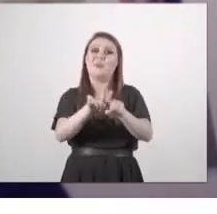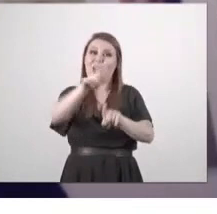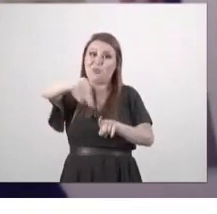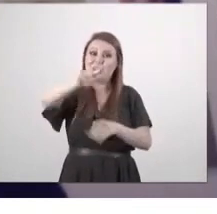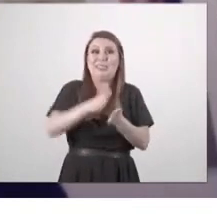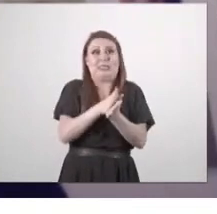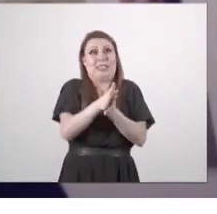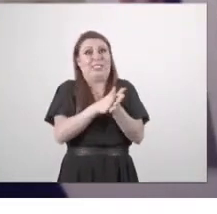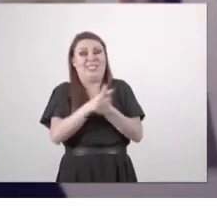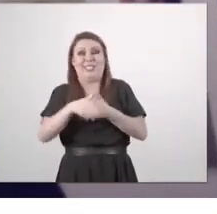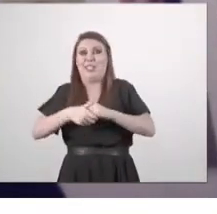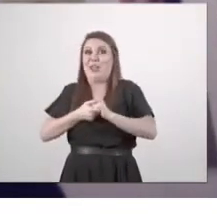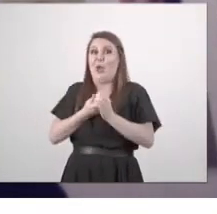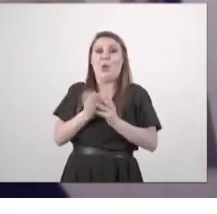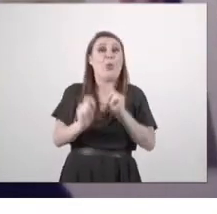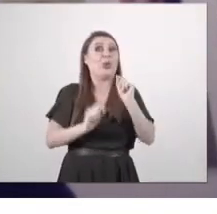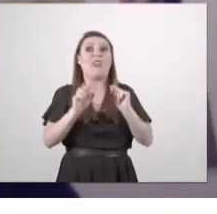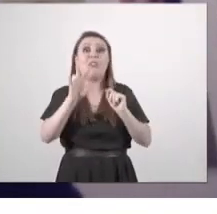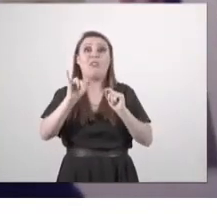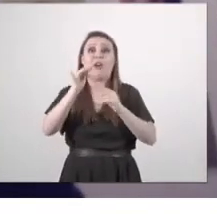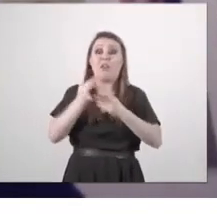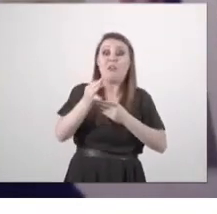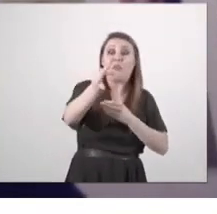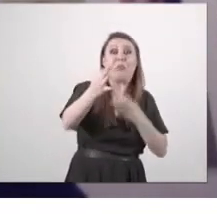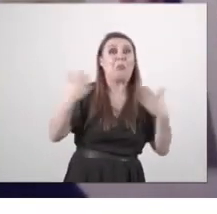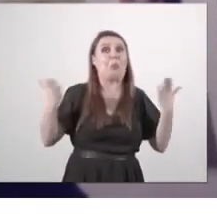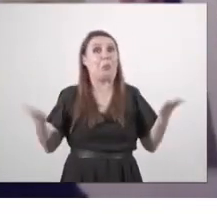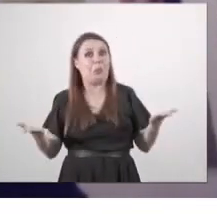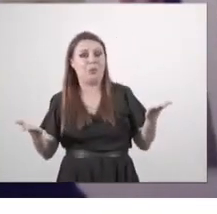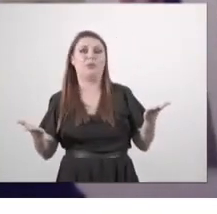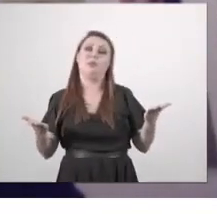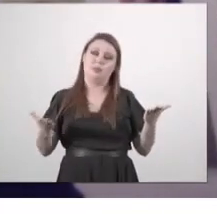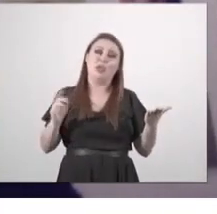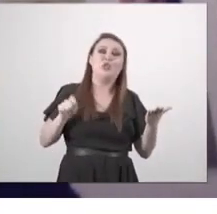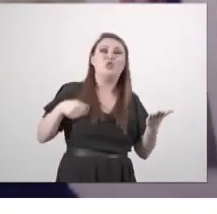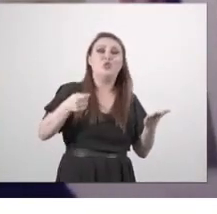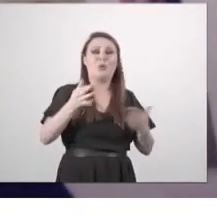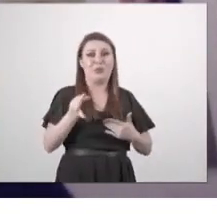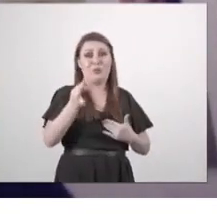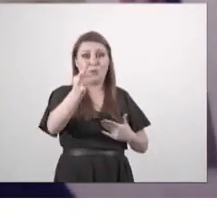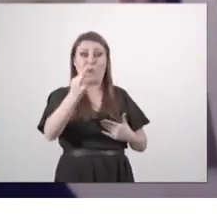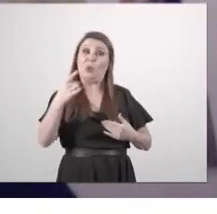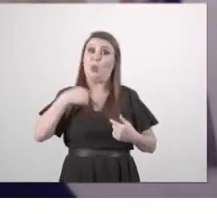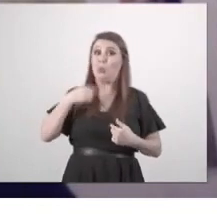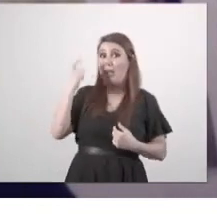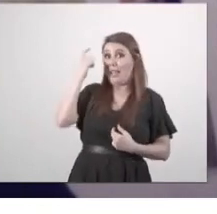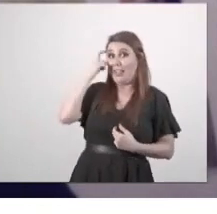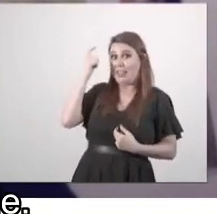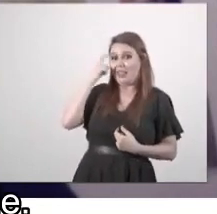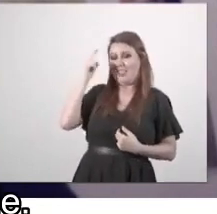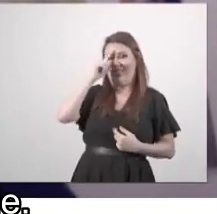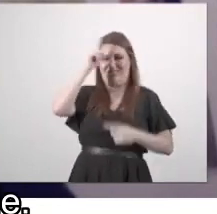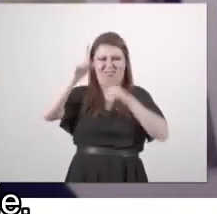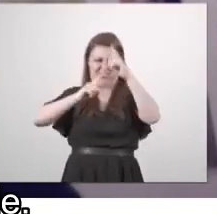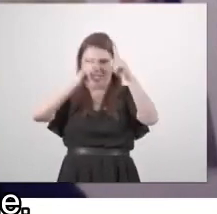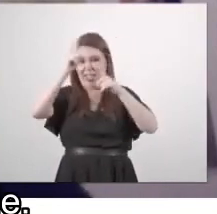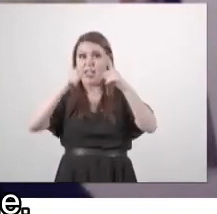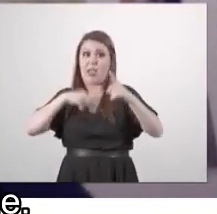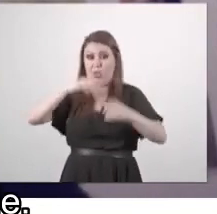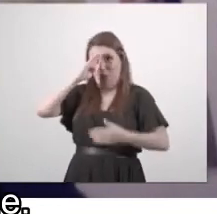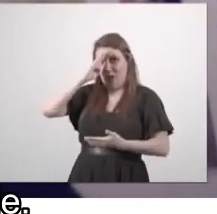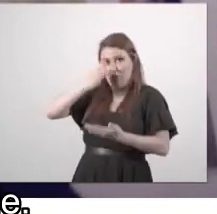está por vir. E sobre o futuro, eu gostaria de compartilhar com vocês algumas ideias nas quais eu acredito e que vêm de